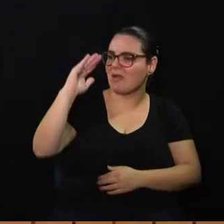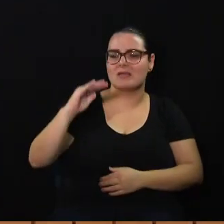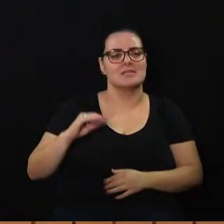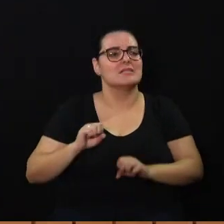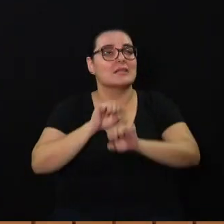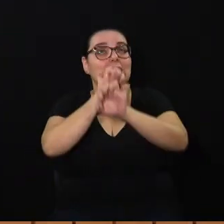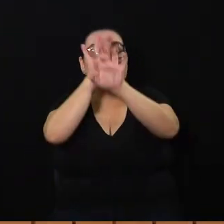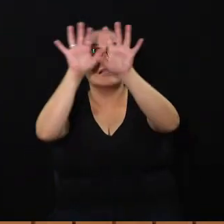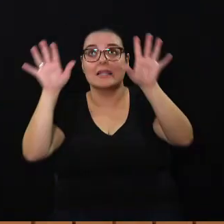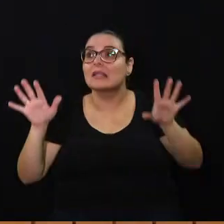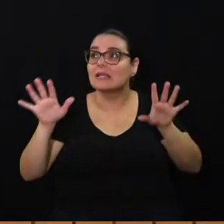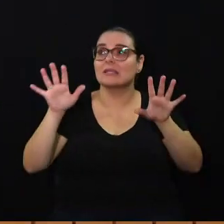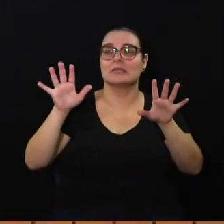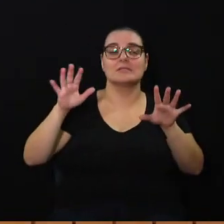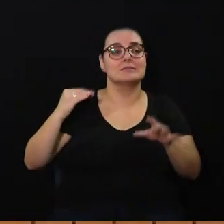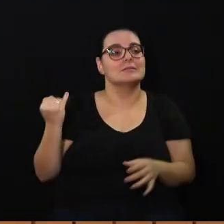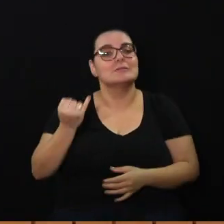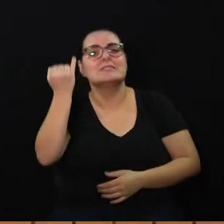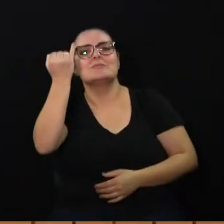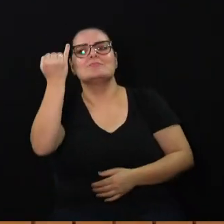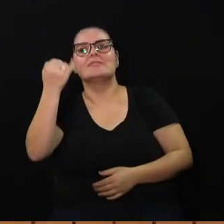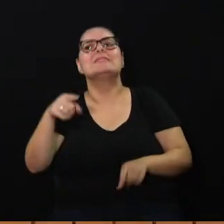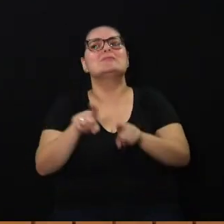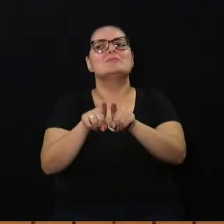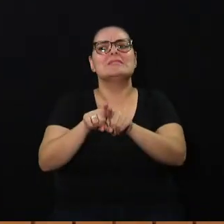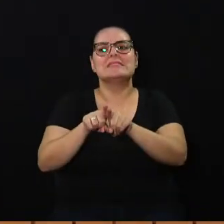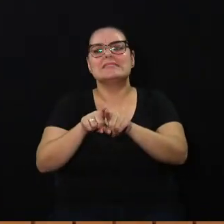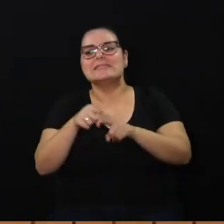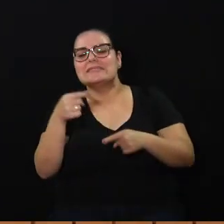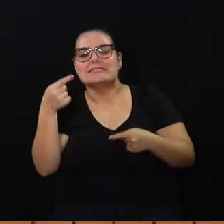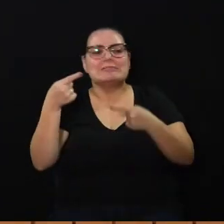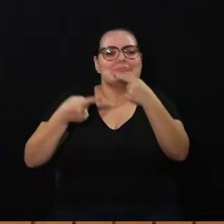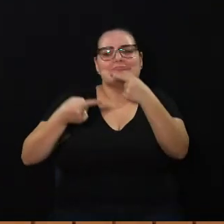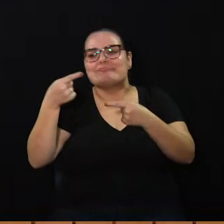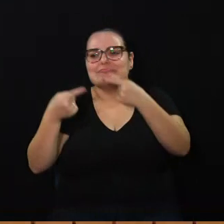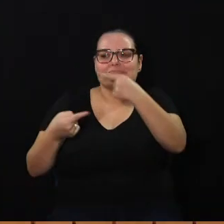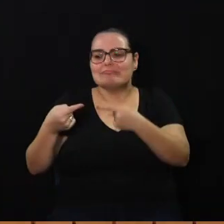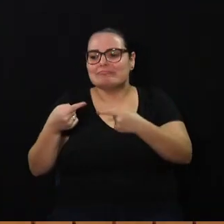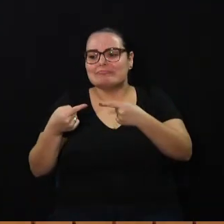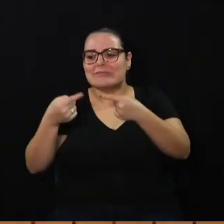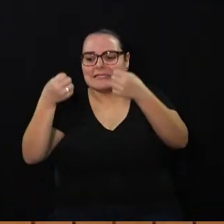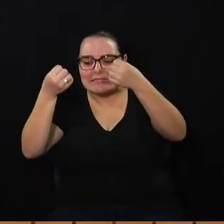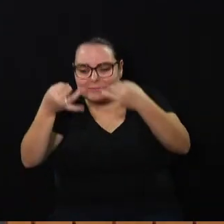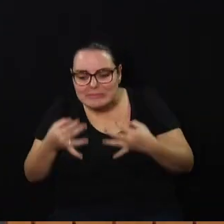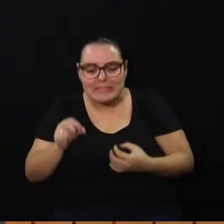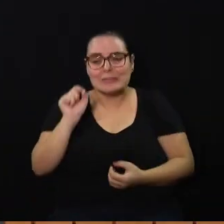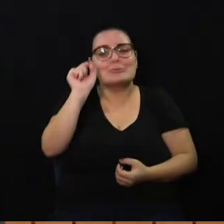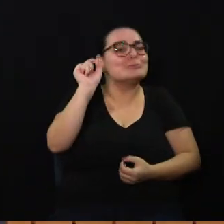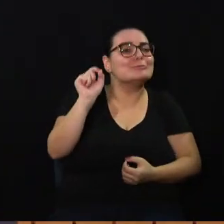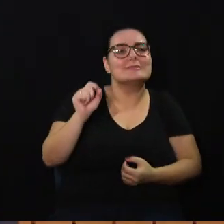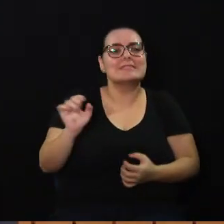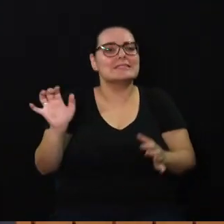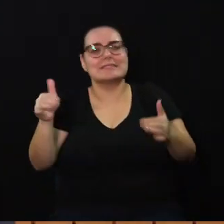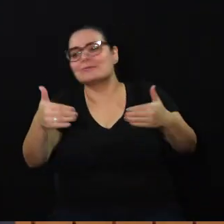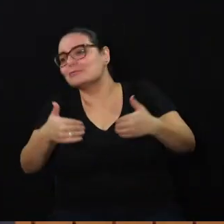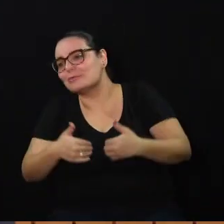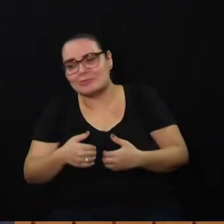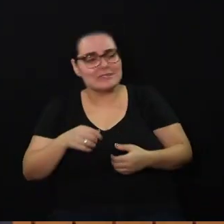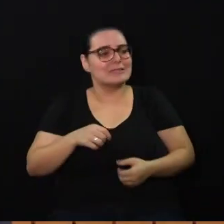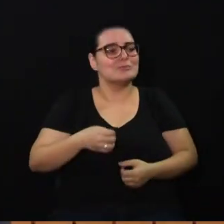da alta prevalência da dificuldade do diagnóstico e da importância de promoção da divulgação da informação